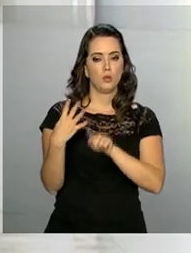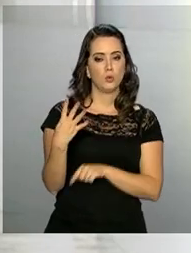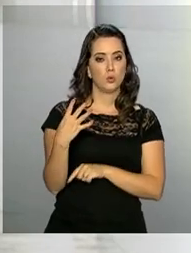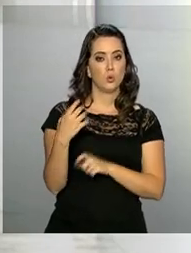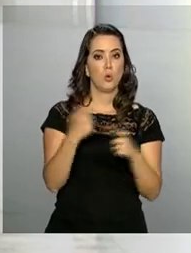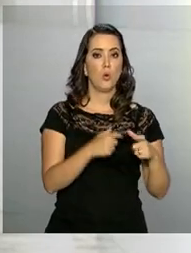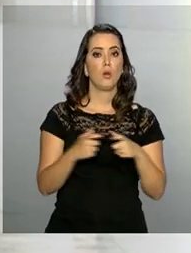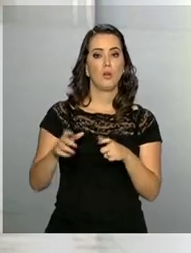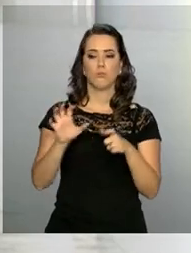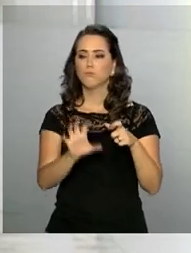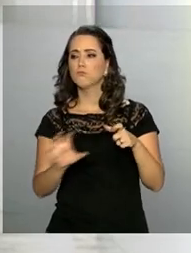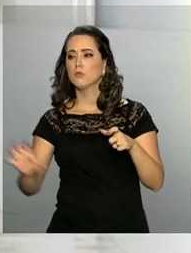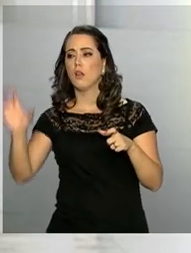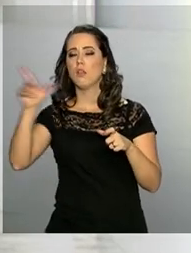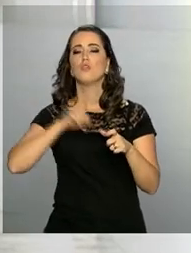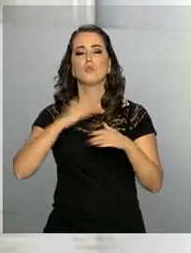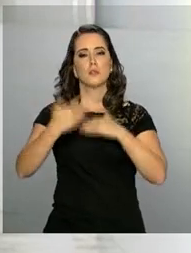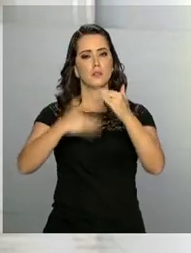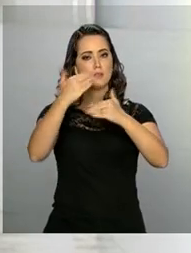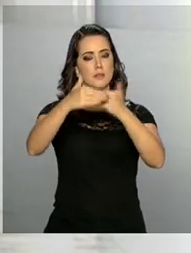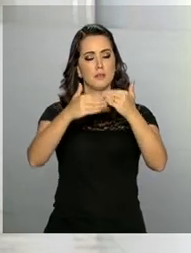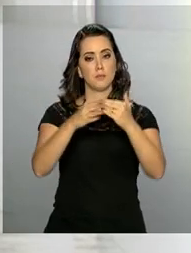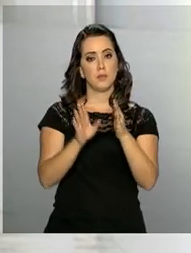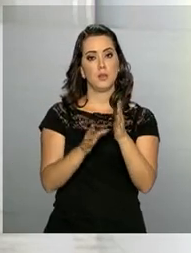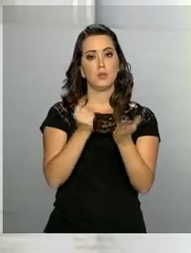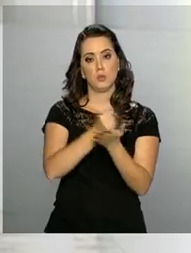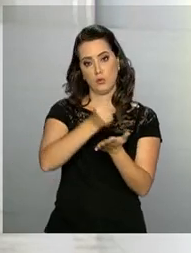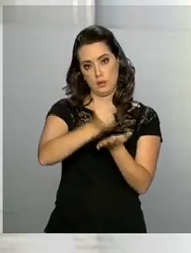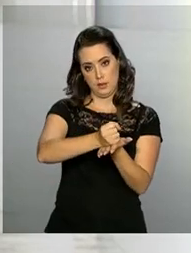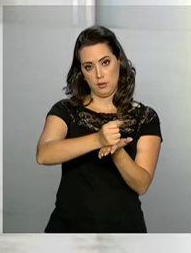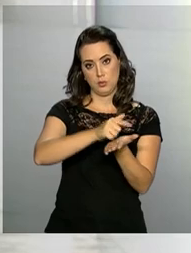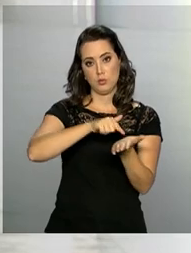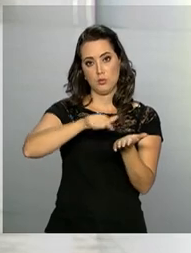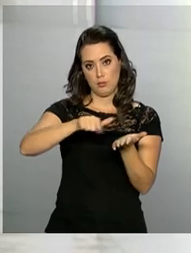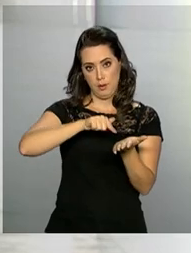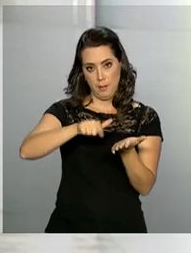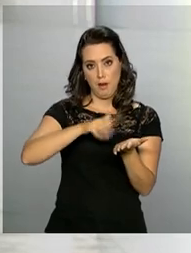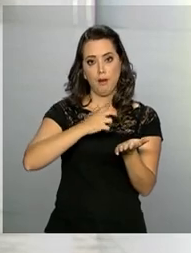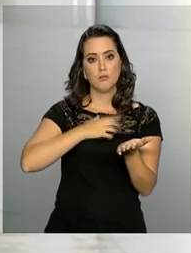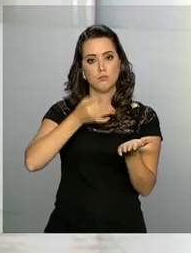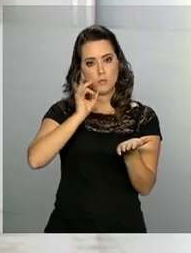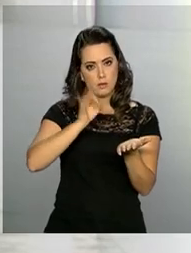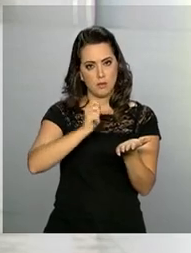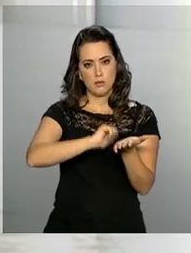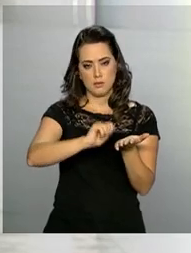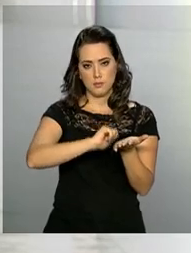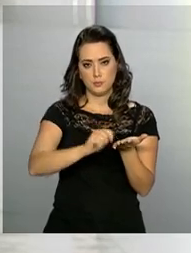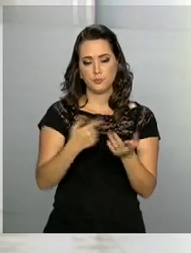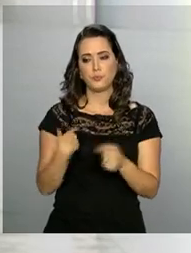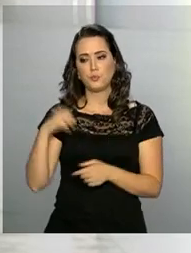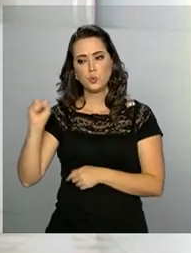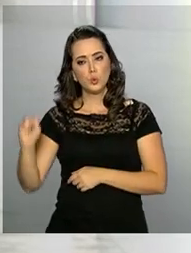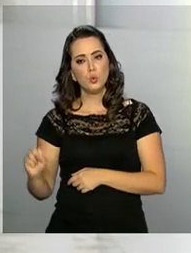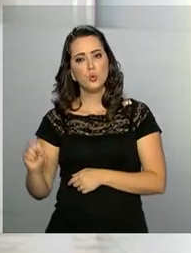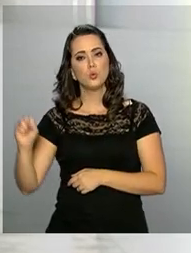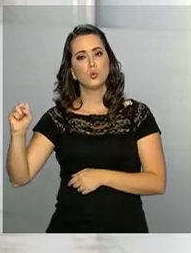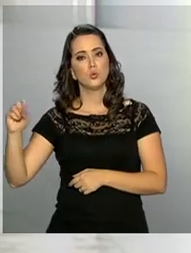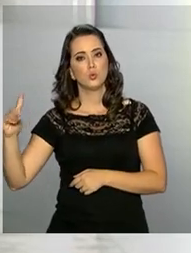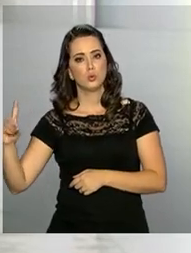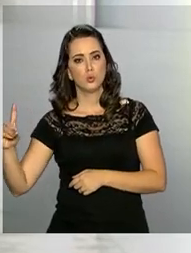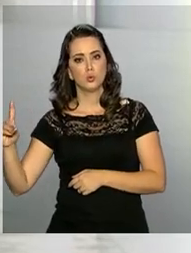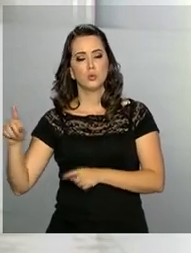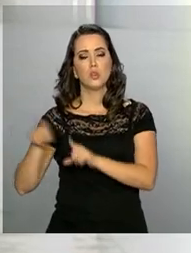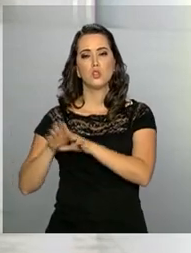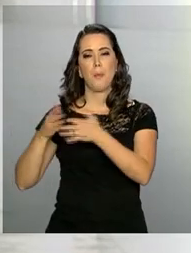registraram crescimento no emprego formal. Os melhores resultados foram registrados no Sul, seguido pelo Sudeste.